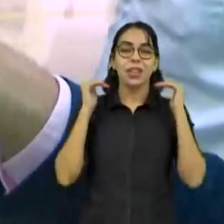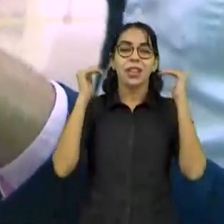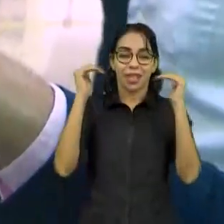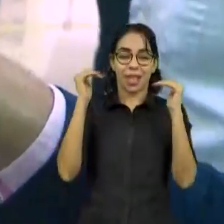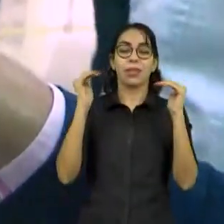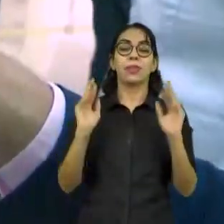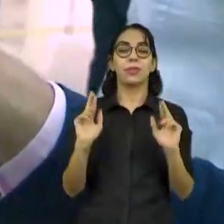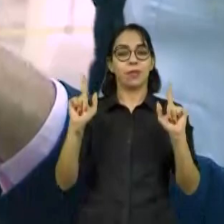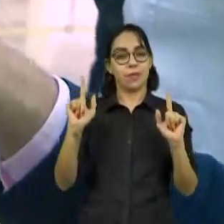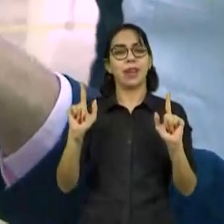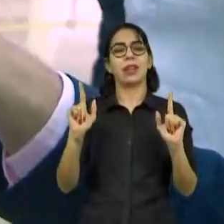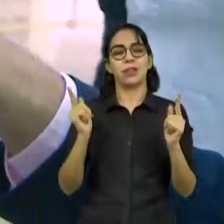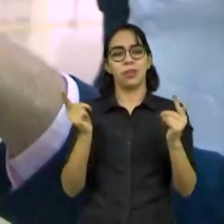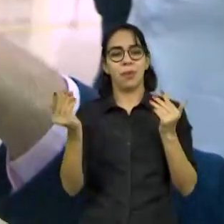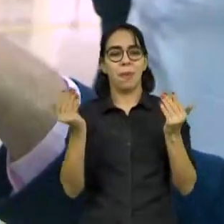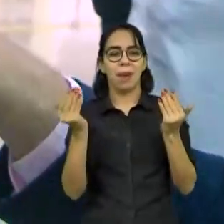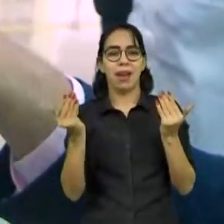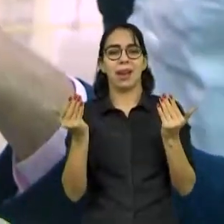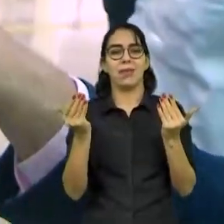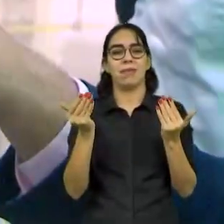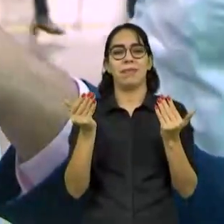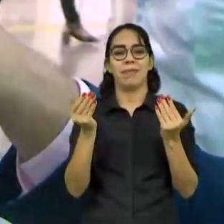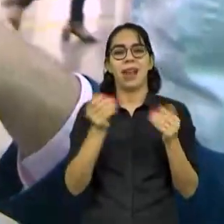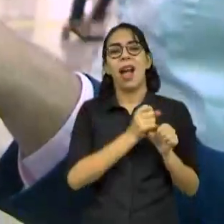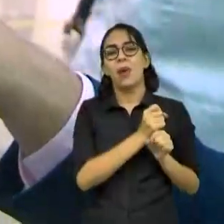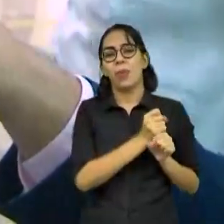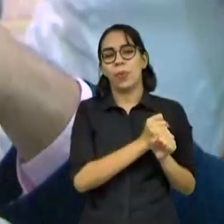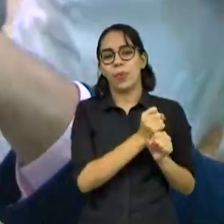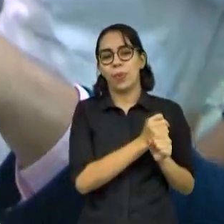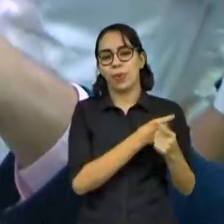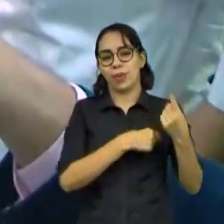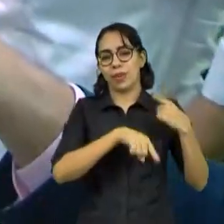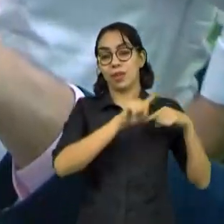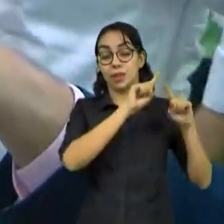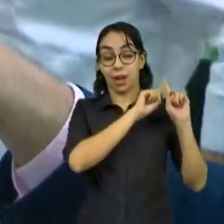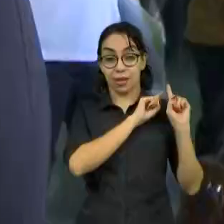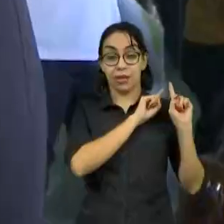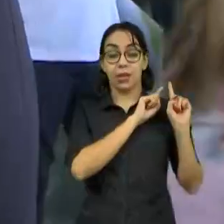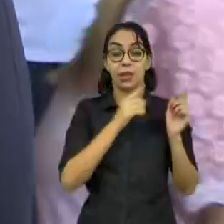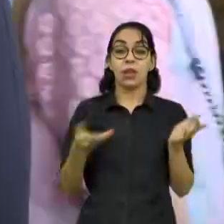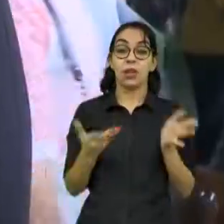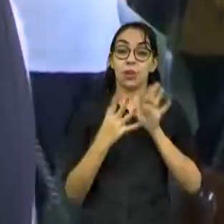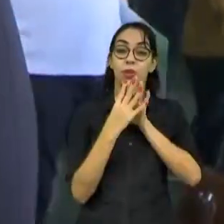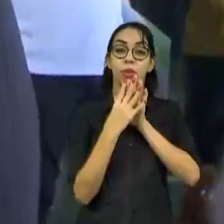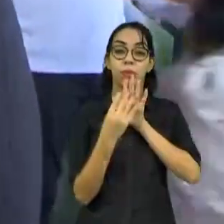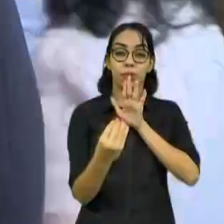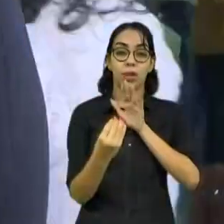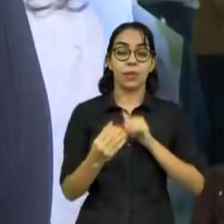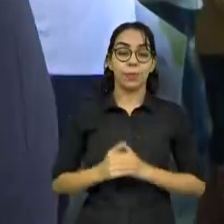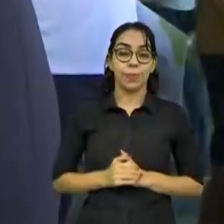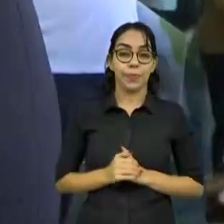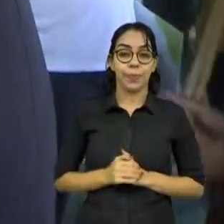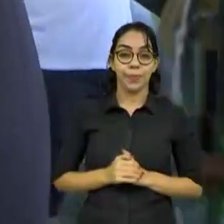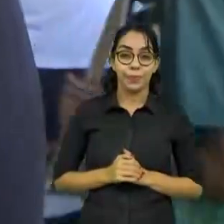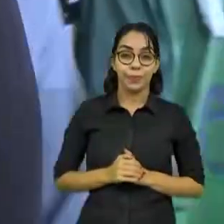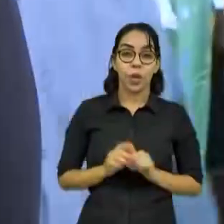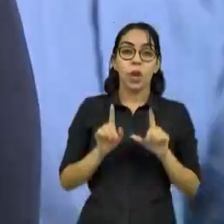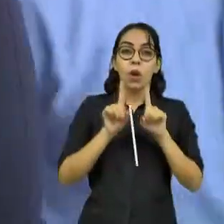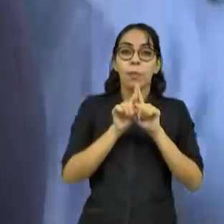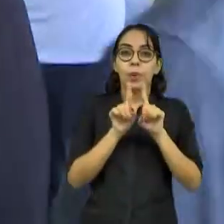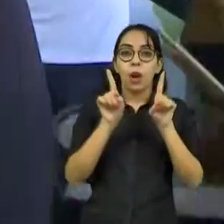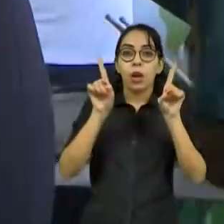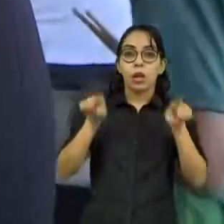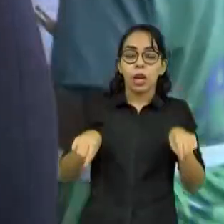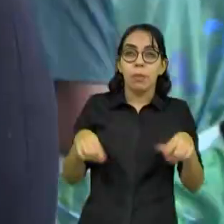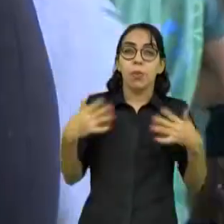outrora nós tínhamos, e hoje sendo um exemplo, referência para todo o nosso país. um dos maiores e melhores programas que já vem